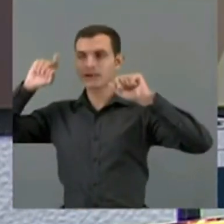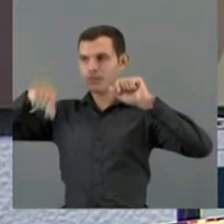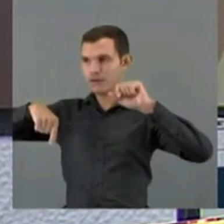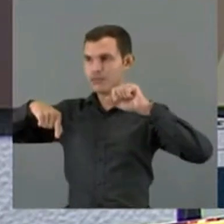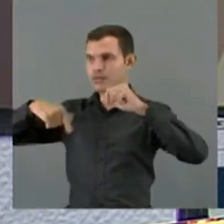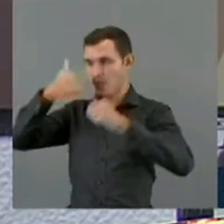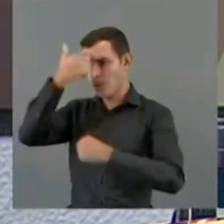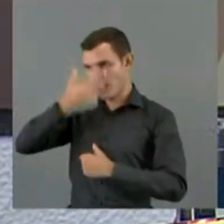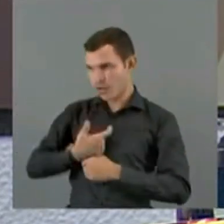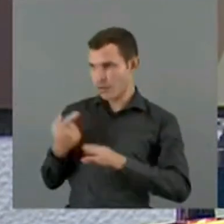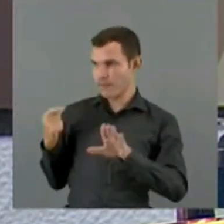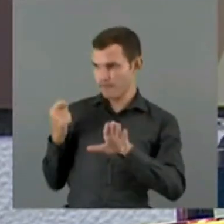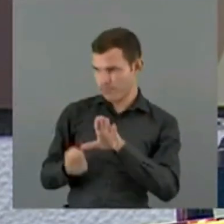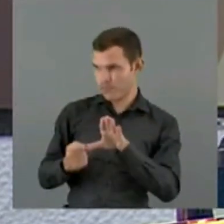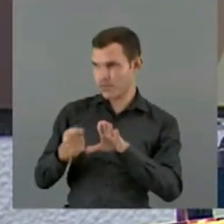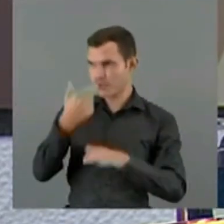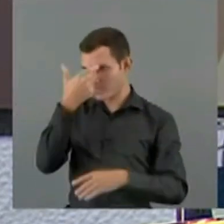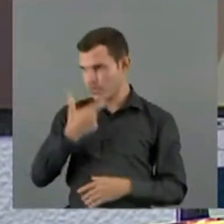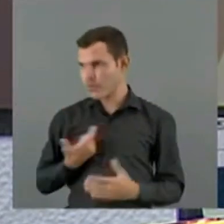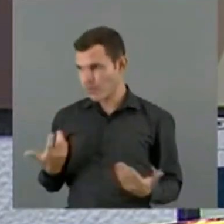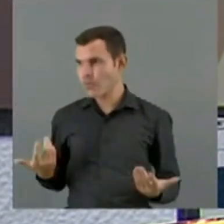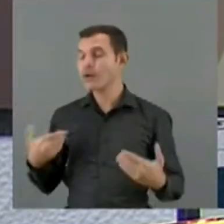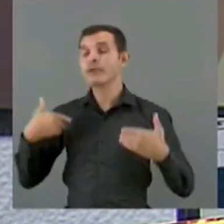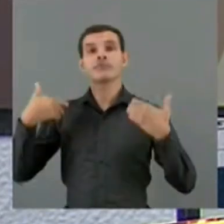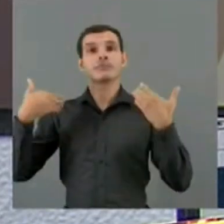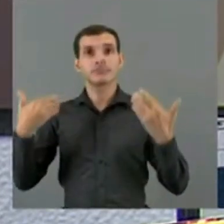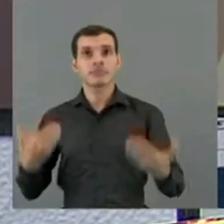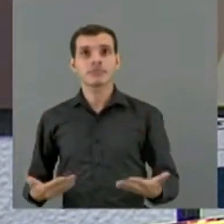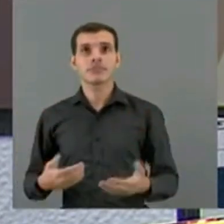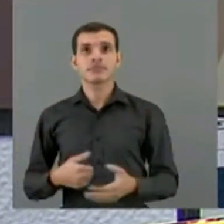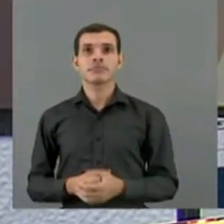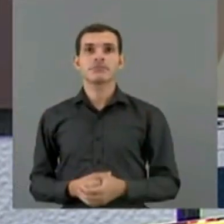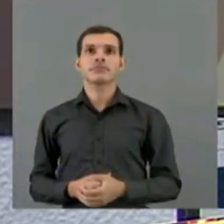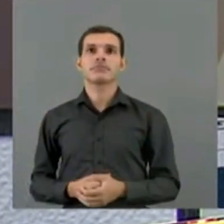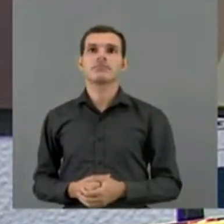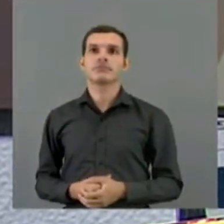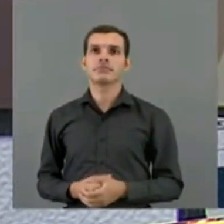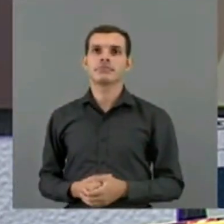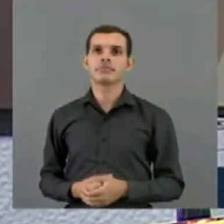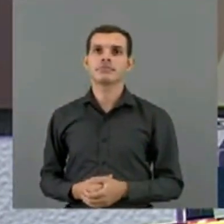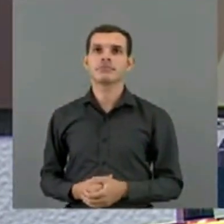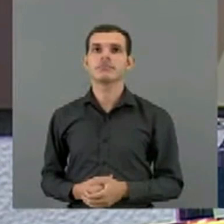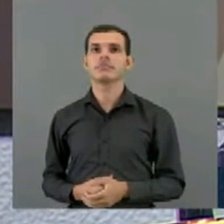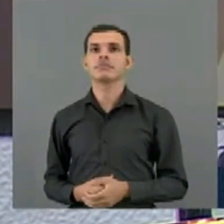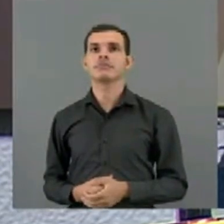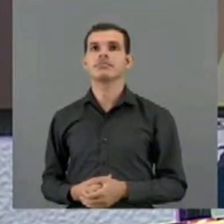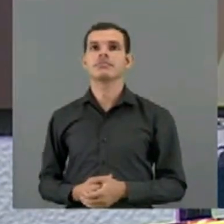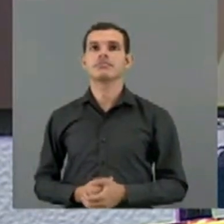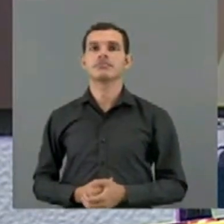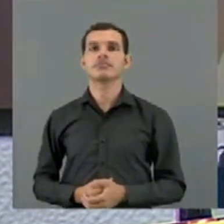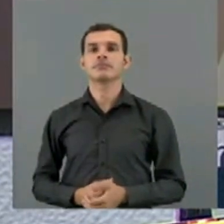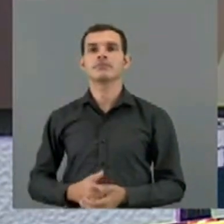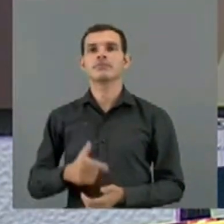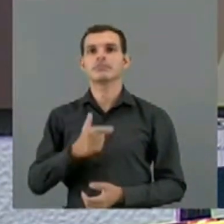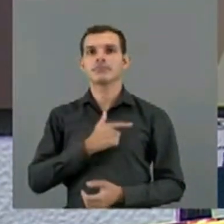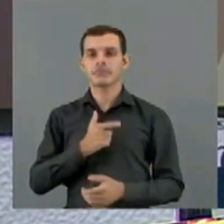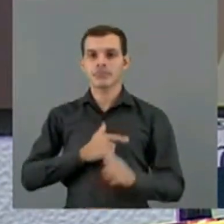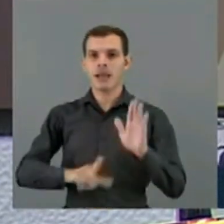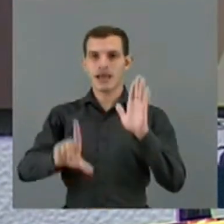magistrado que o sou, regido regido pela LOMAN, Lei